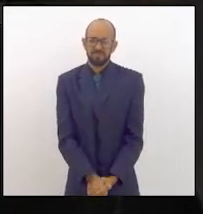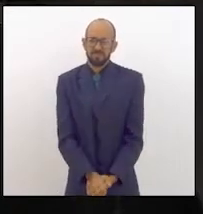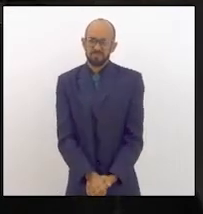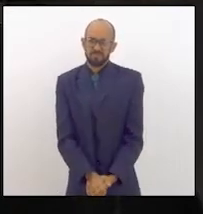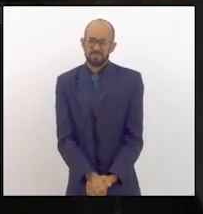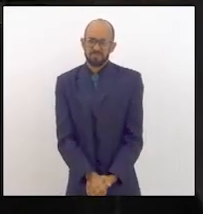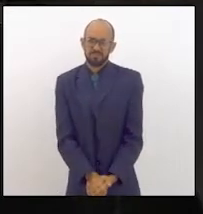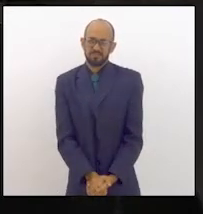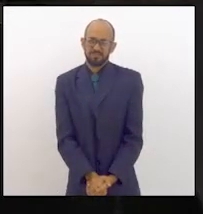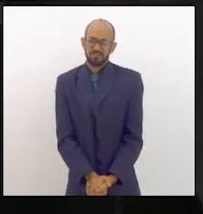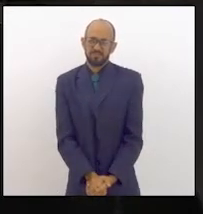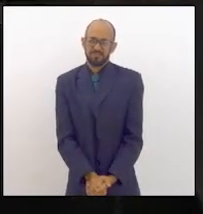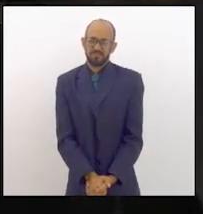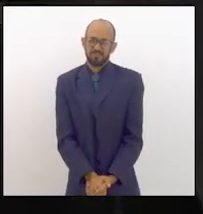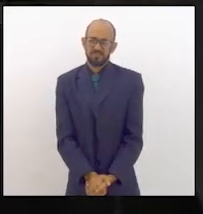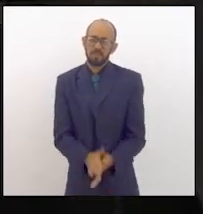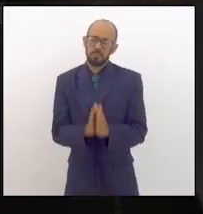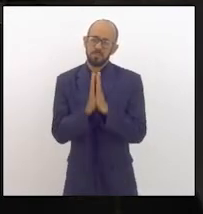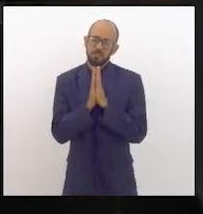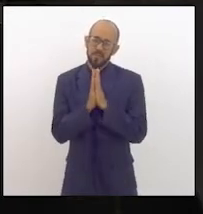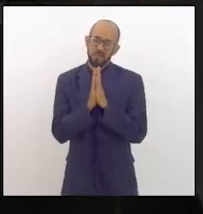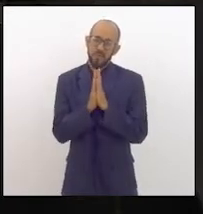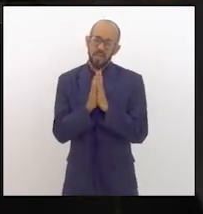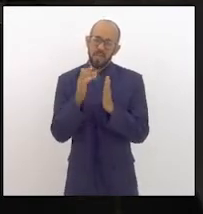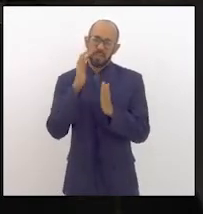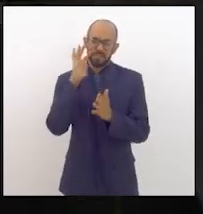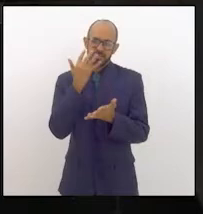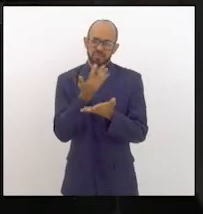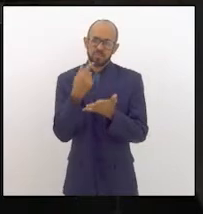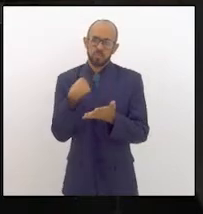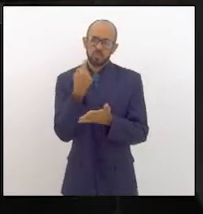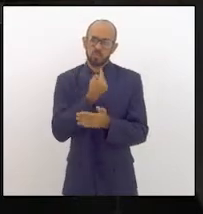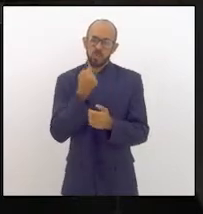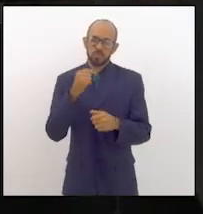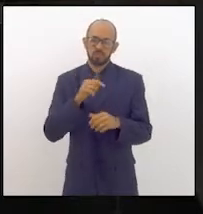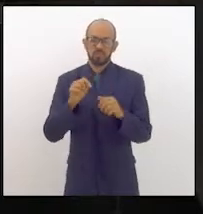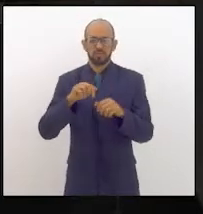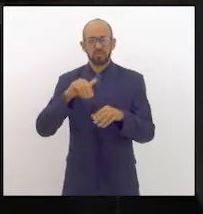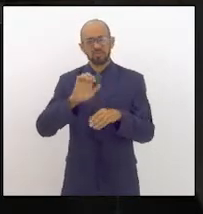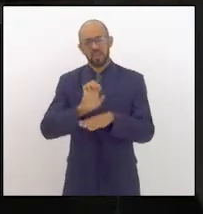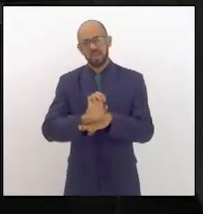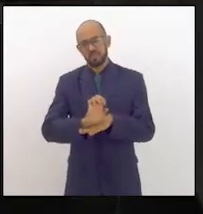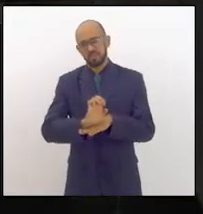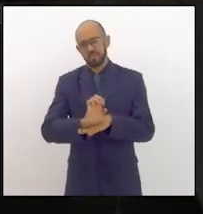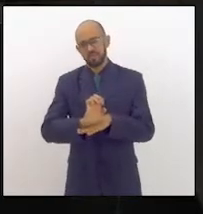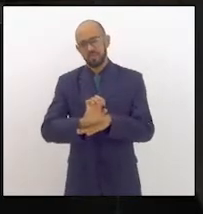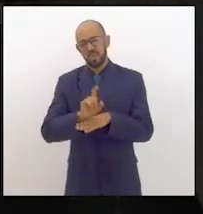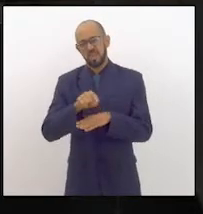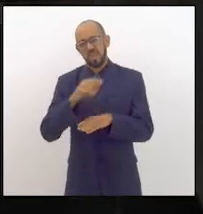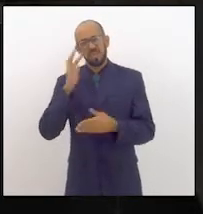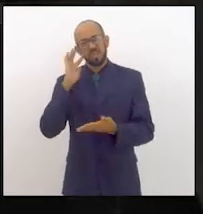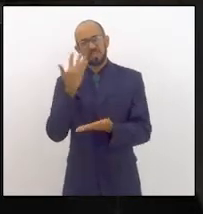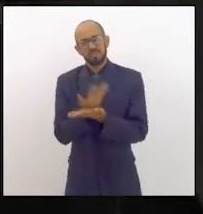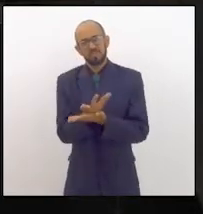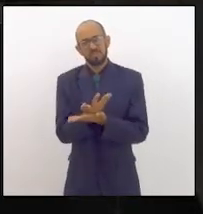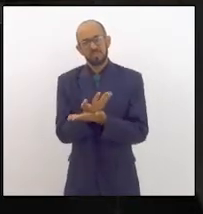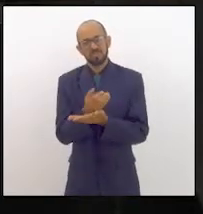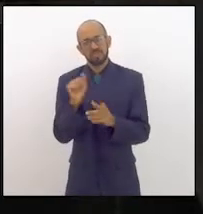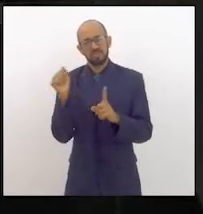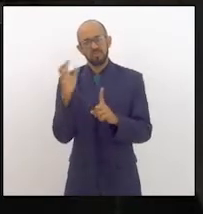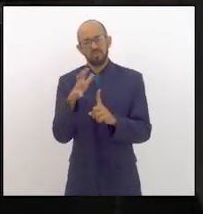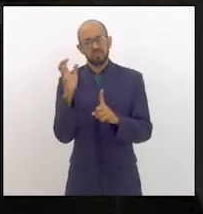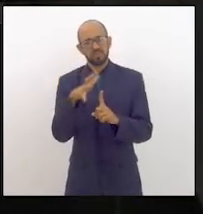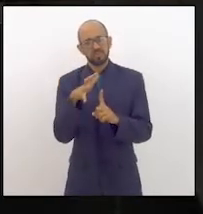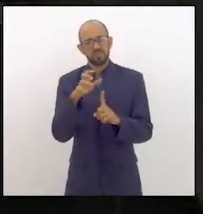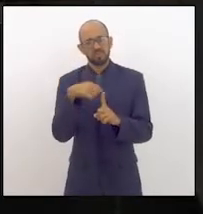e por favor gente é a decisão do nosso Estado e são decisões que interferem no